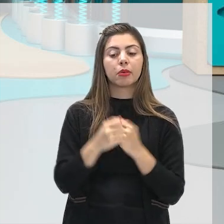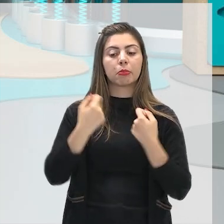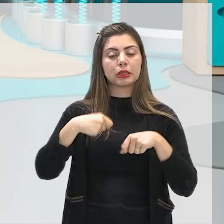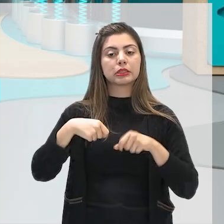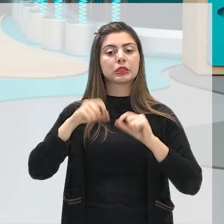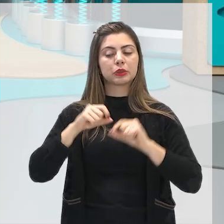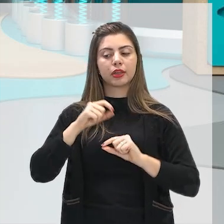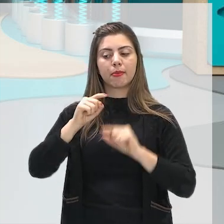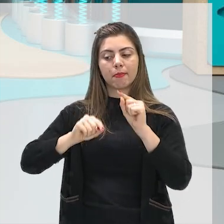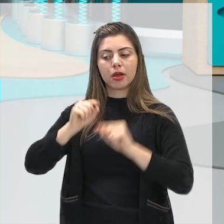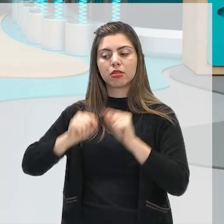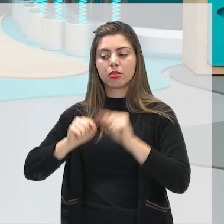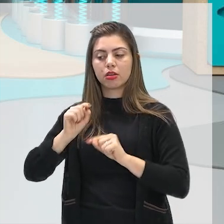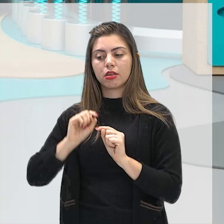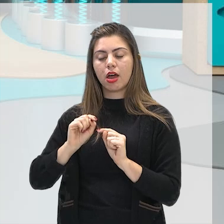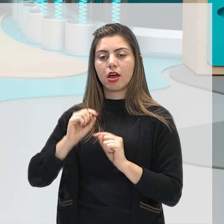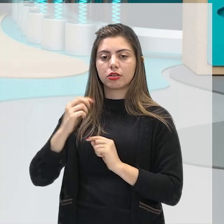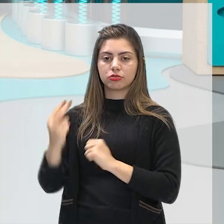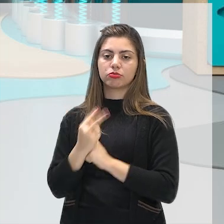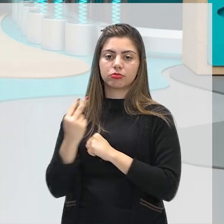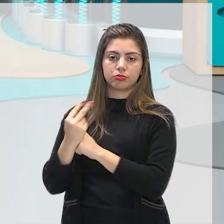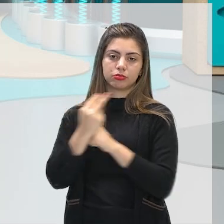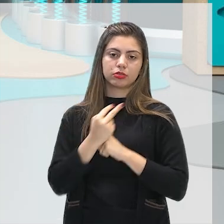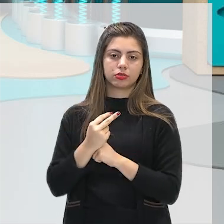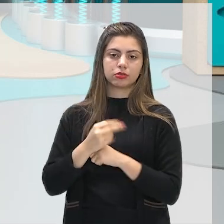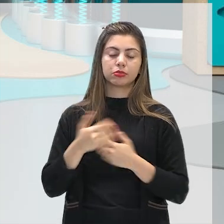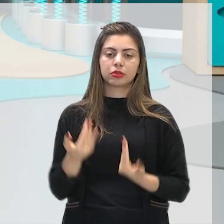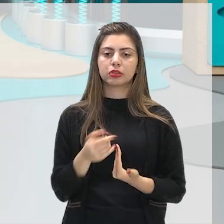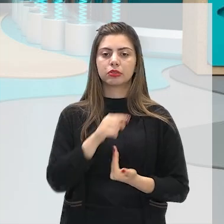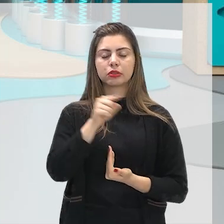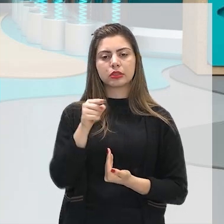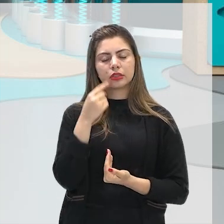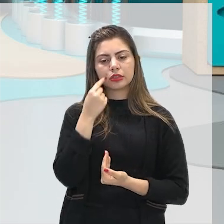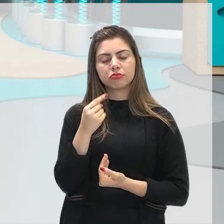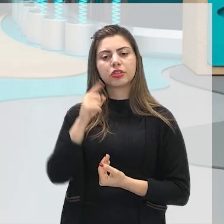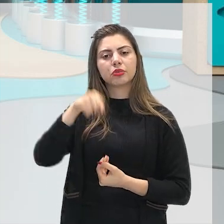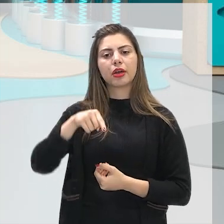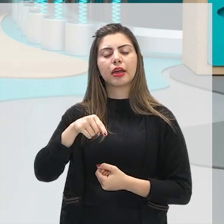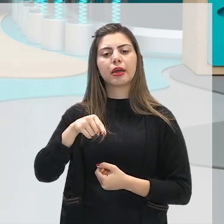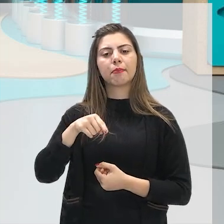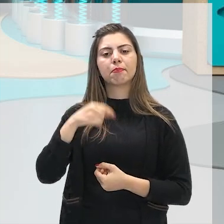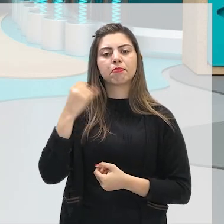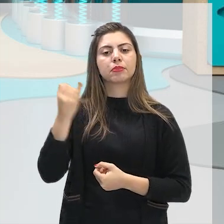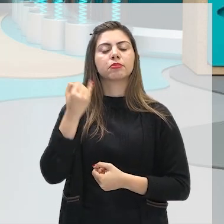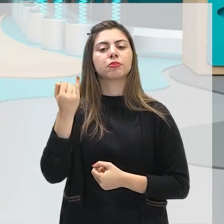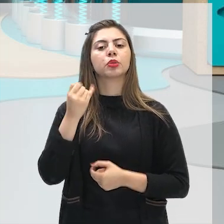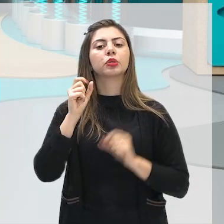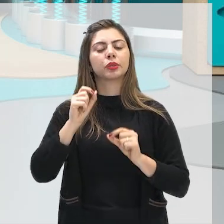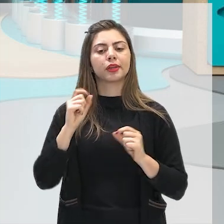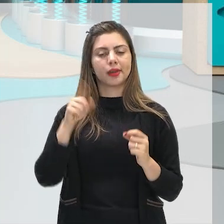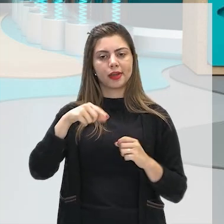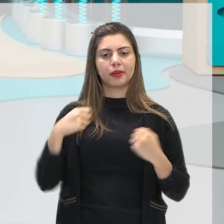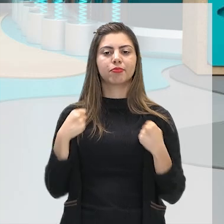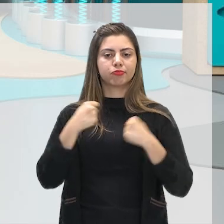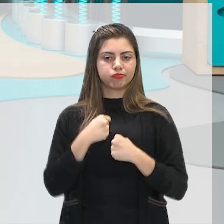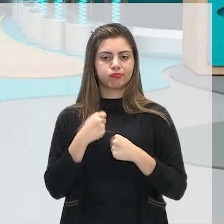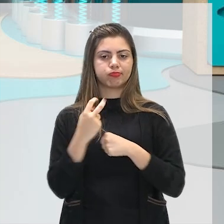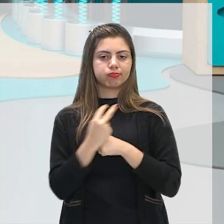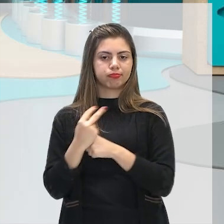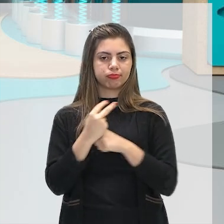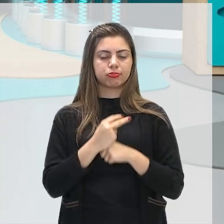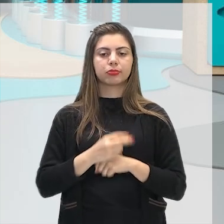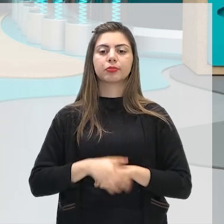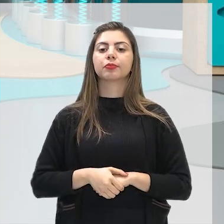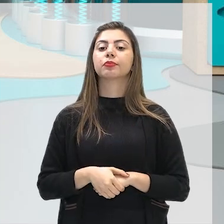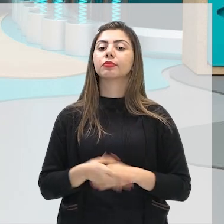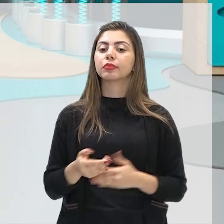equipamentos específicos, e o que vocês viram que repetem em todos é a questão do colete salva-vidas, certo? E para